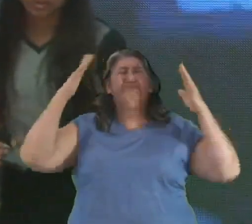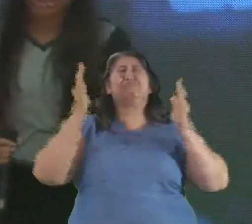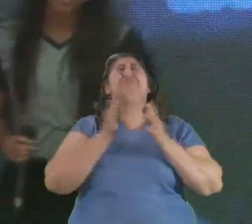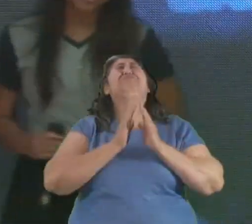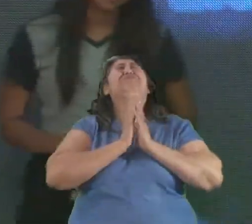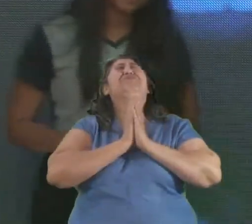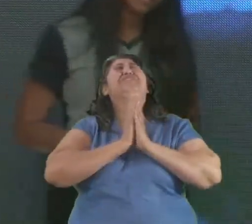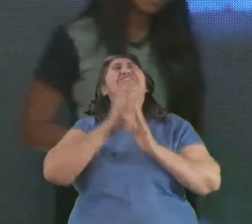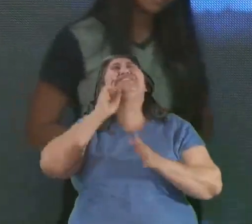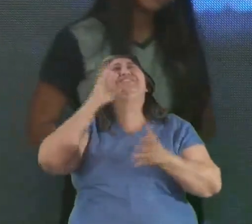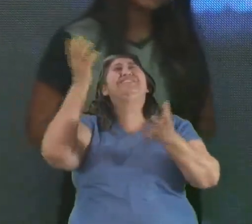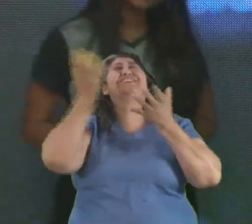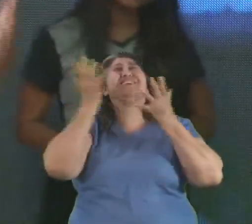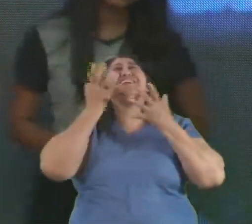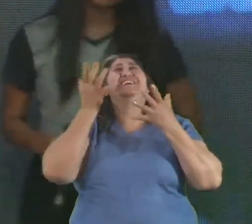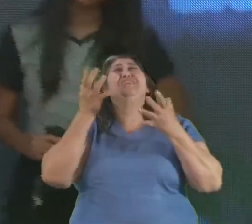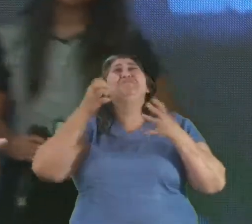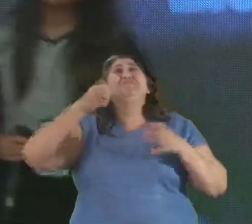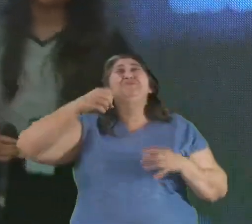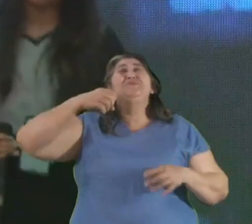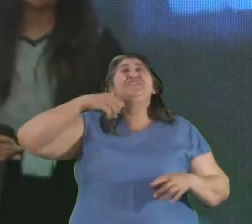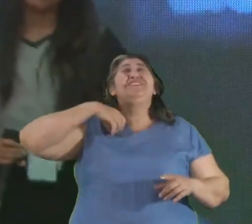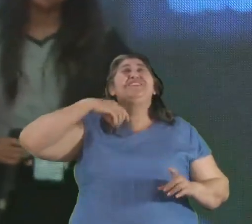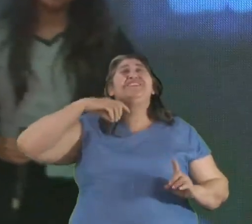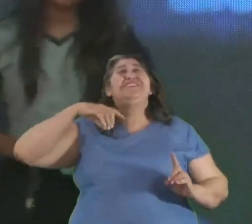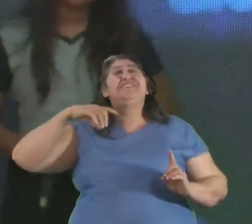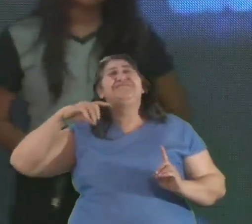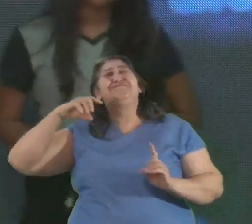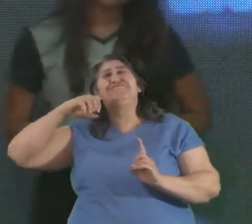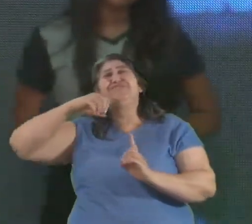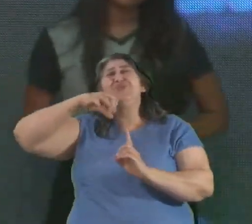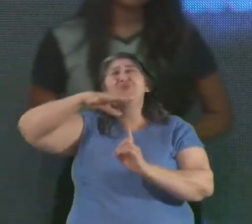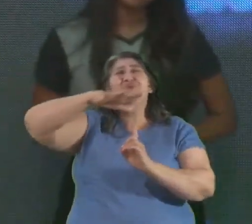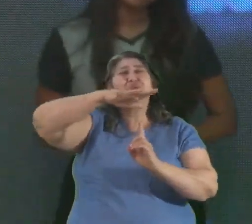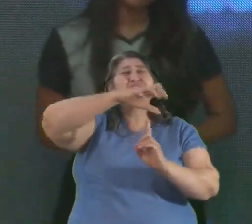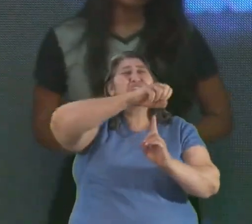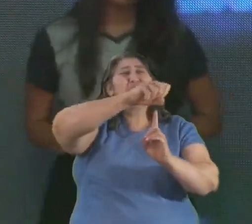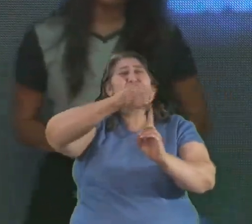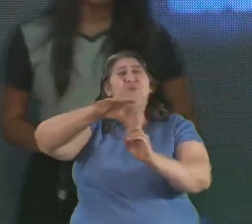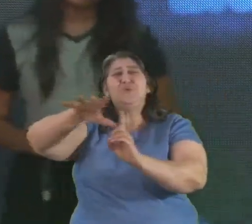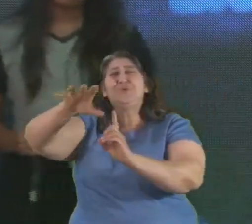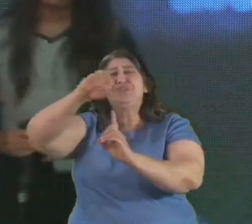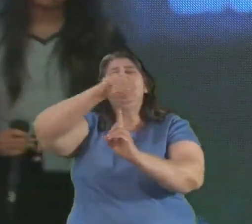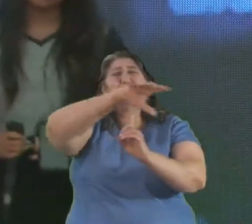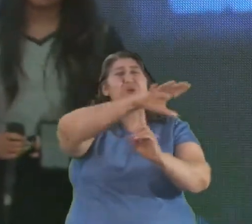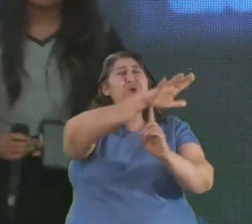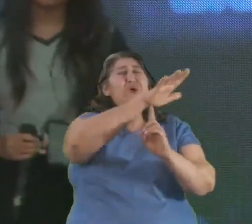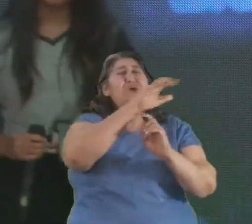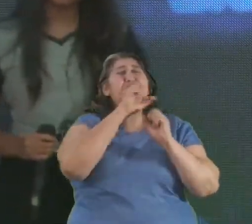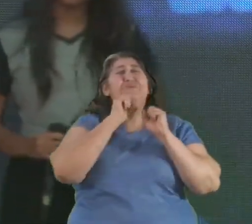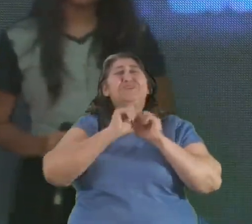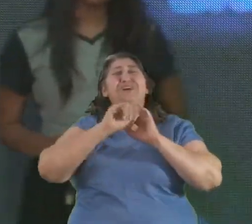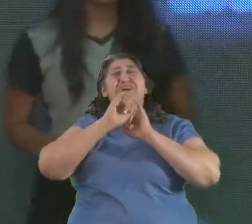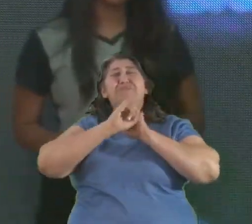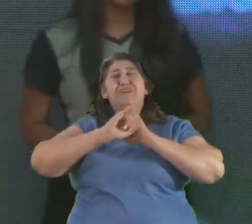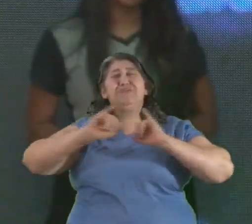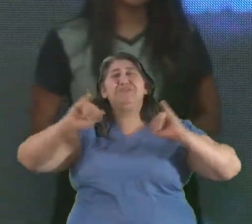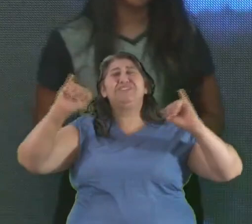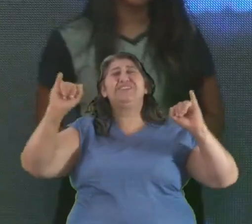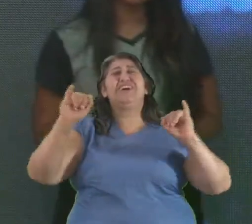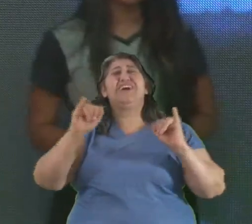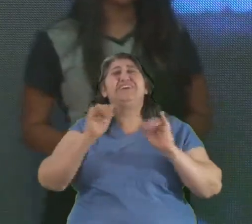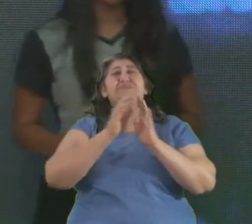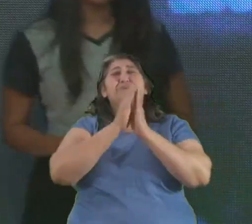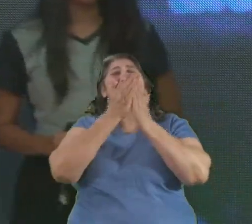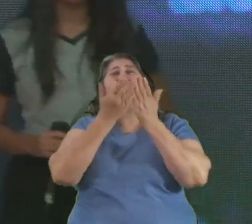Pai. Que nós possamos ser luz do mundo e sal da terra. Que nós possamos levar o Teu Evangelho.